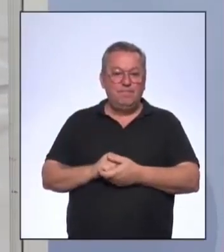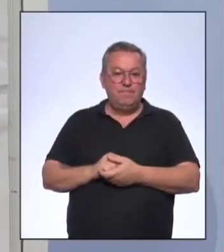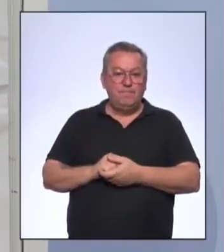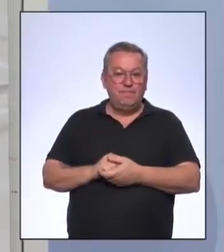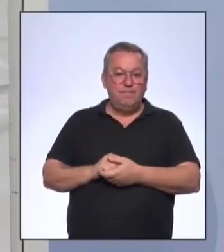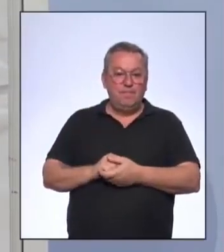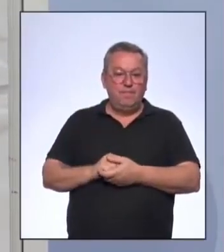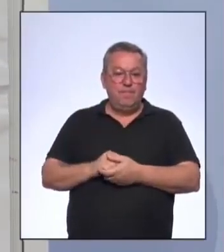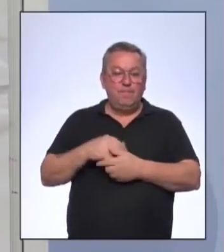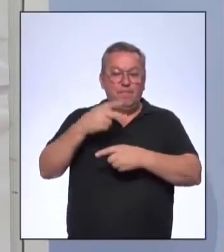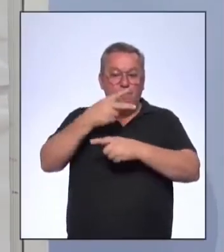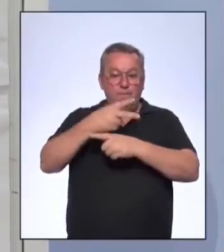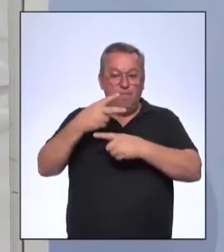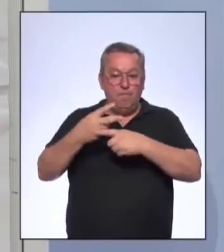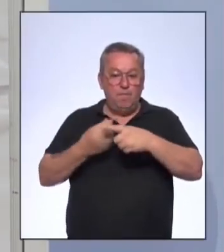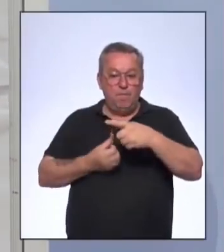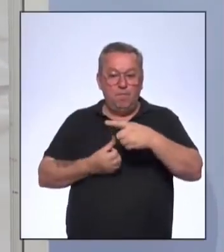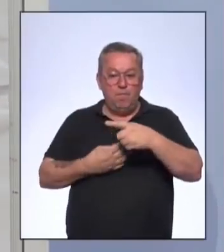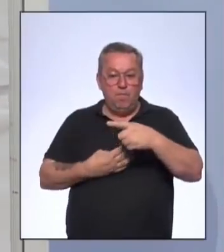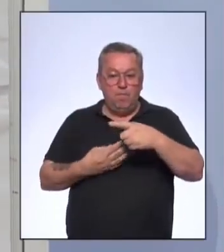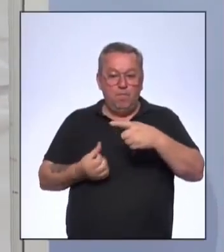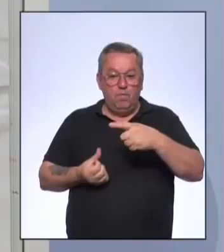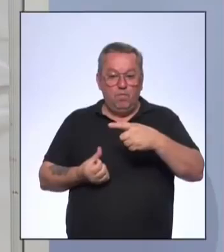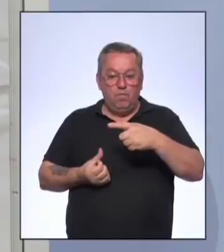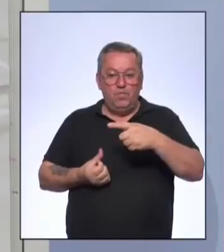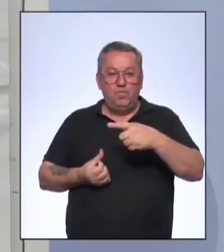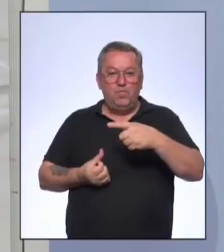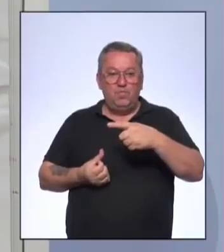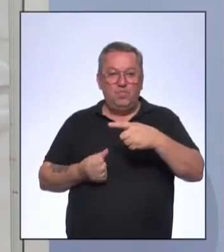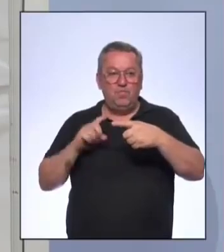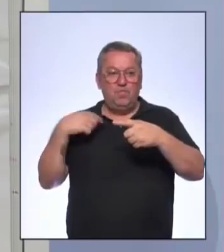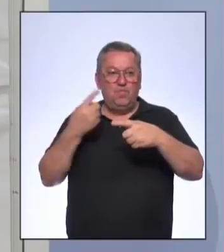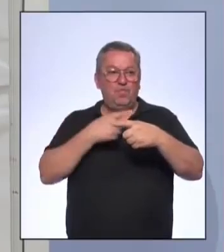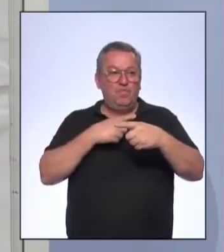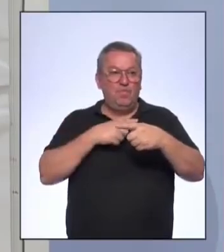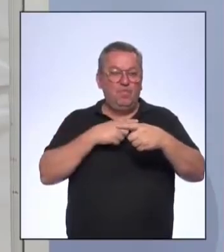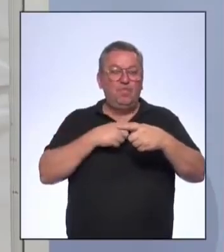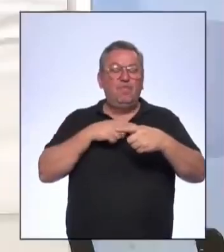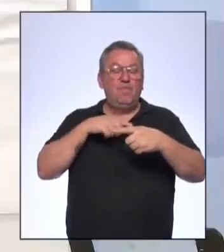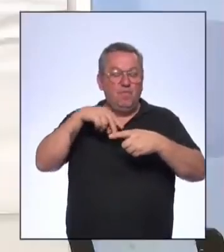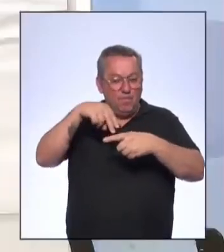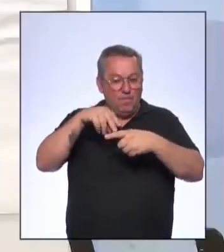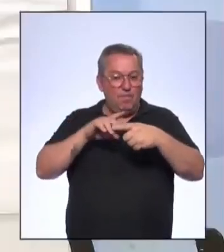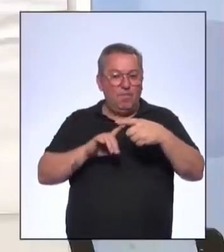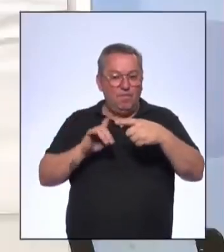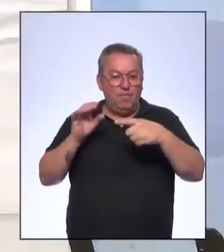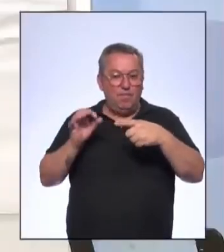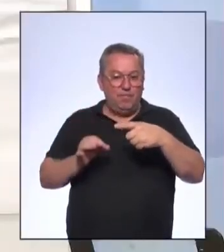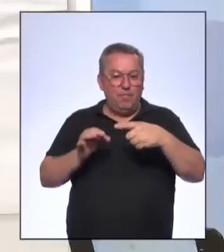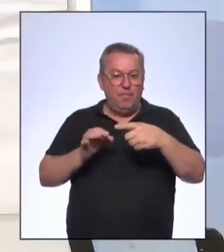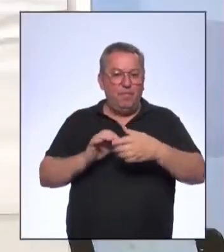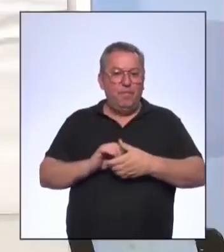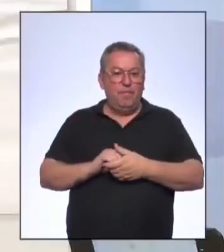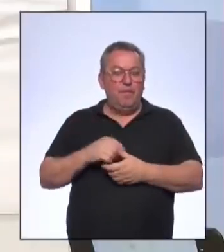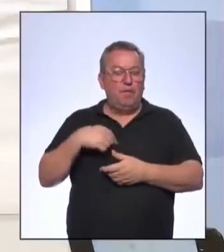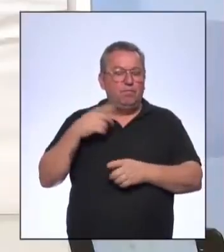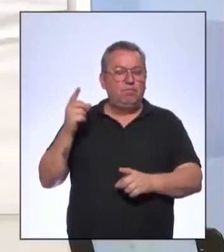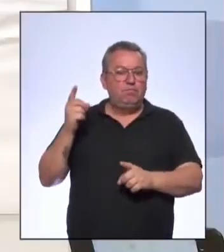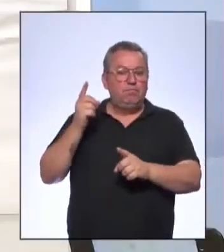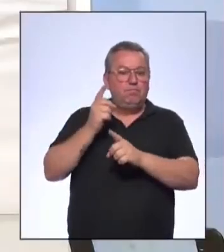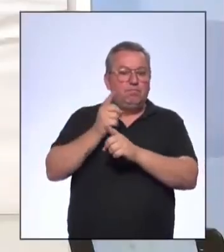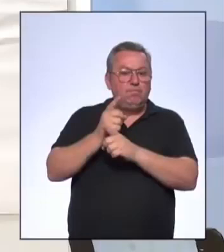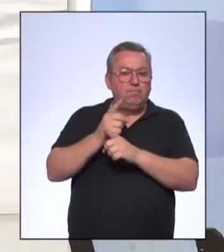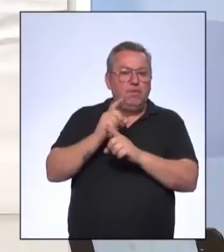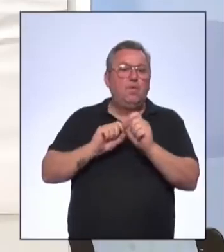Então, 22 sobre 46 avos aqui, nós temos a fração. Então, 22 sobre 46 é o que eu encontro.